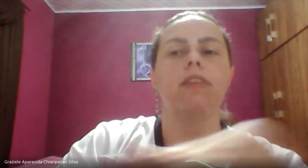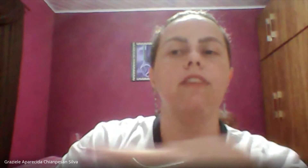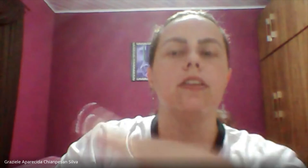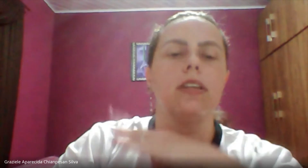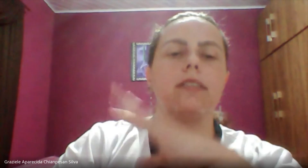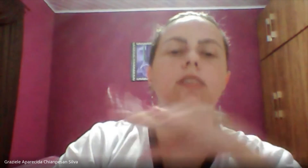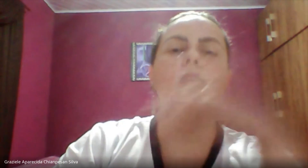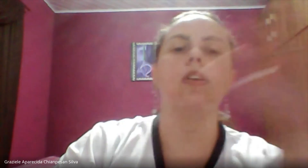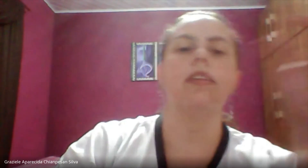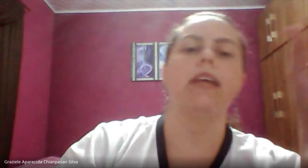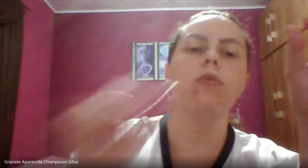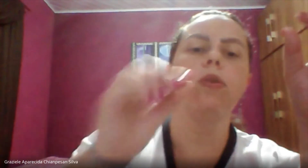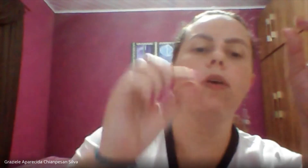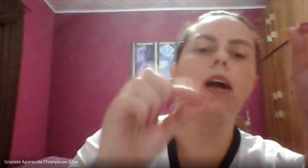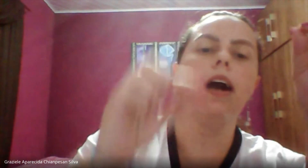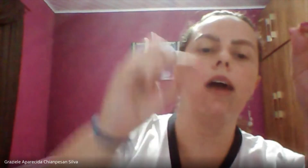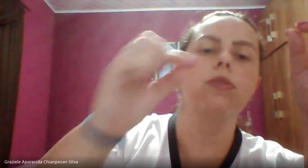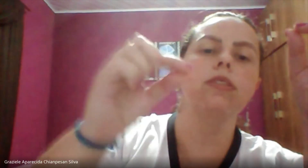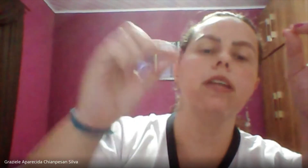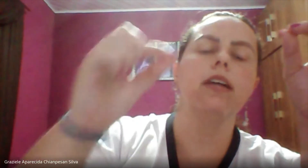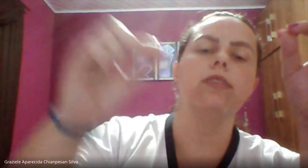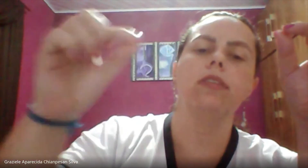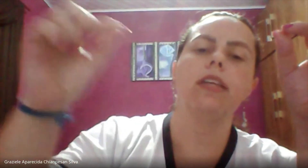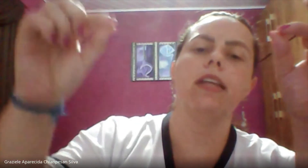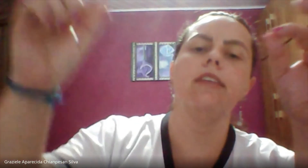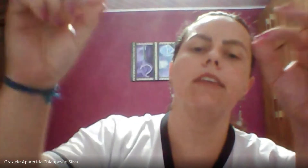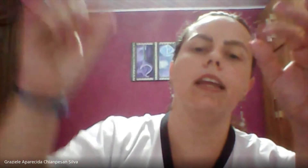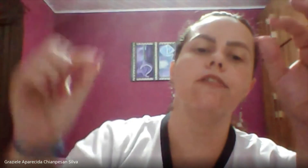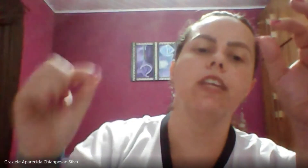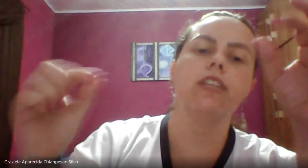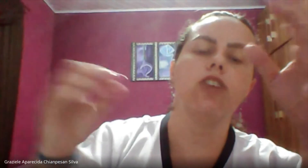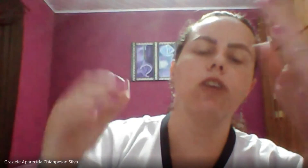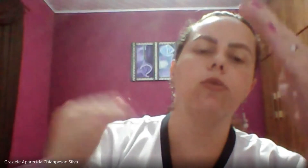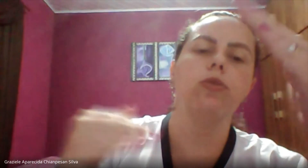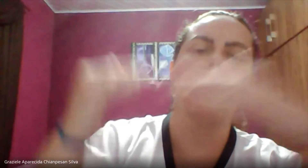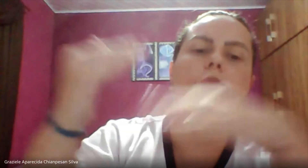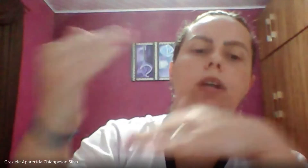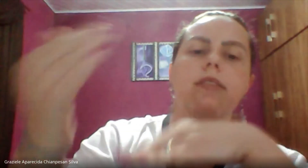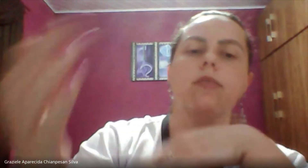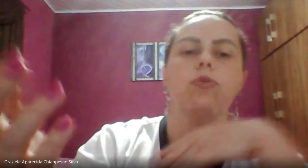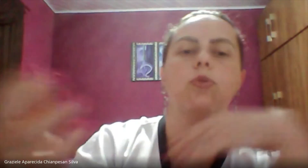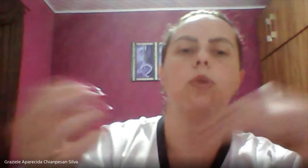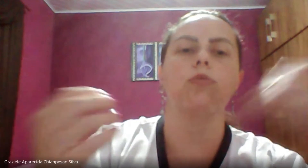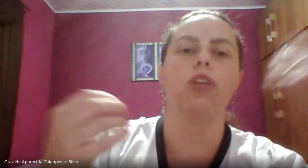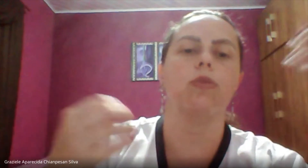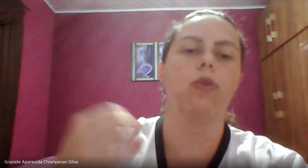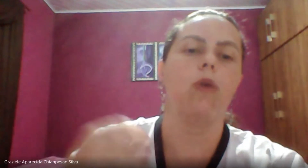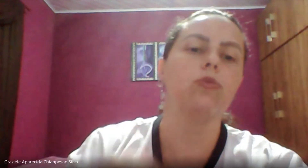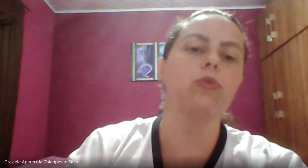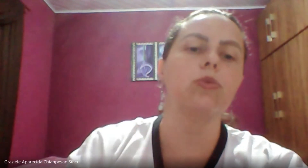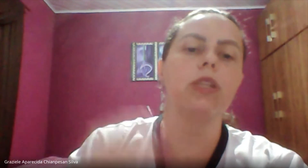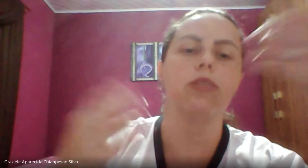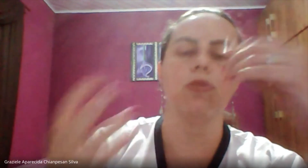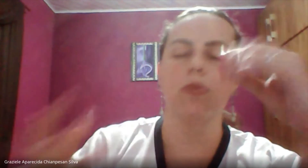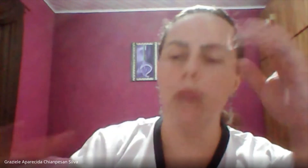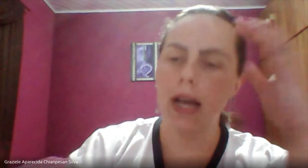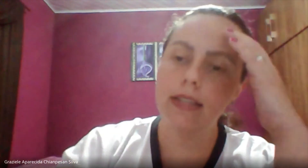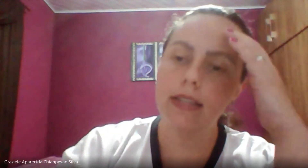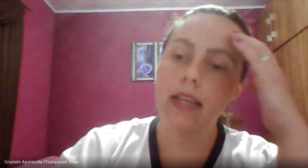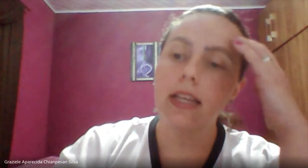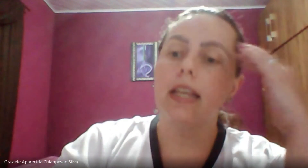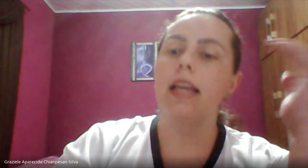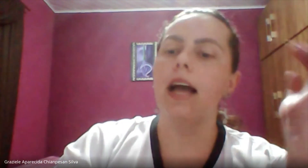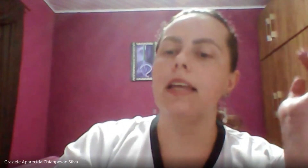ré, mi, fá, sol, lá, si, dó, tem o local certo, que ela fica de acordo com a duração do som, de acordo com a altura e tudo